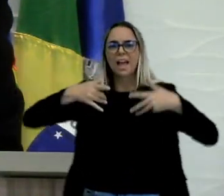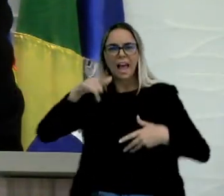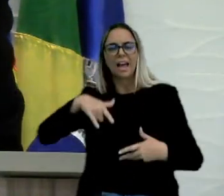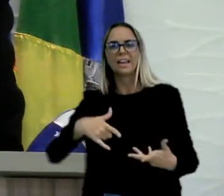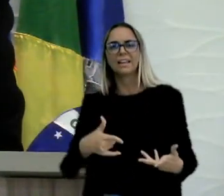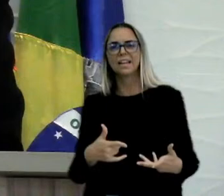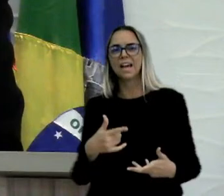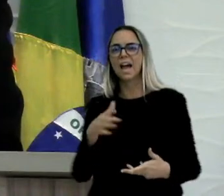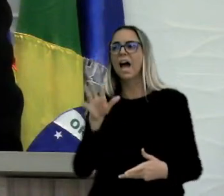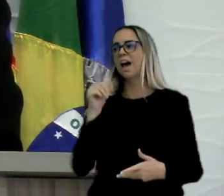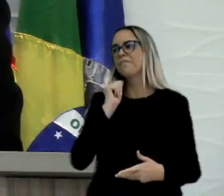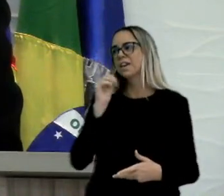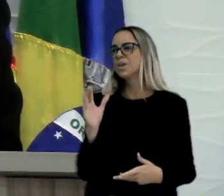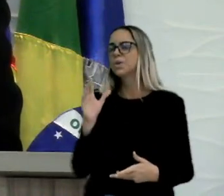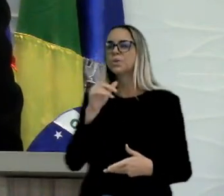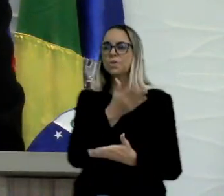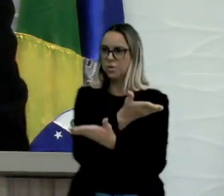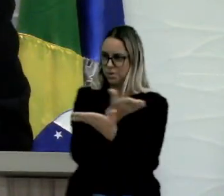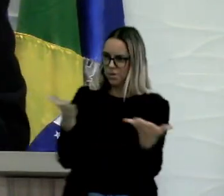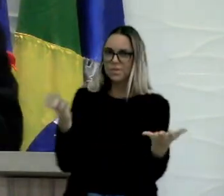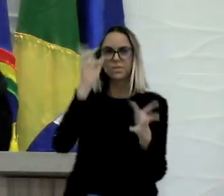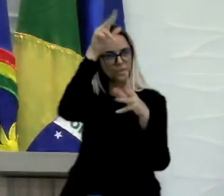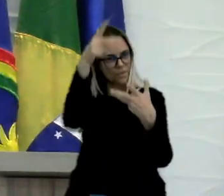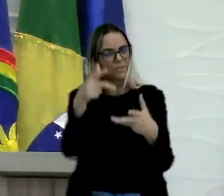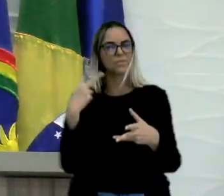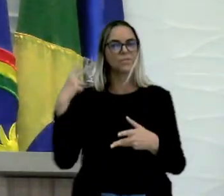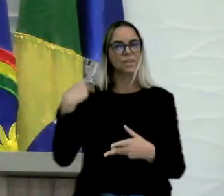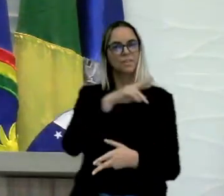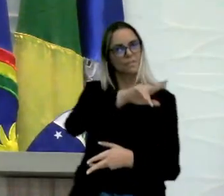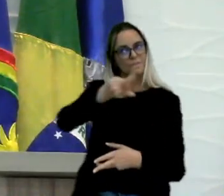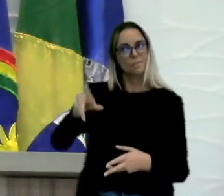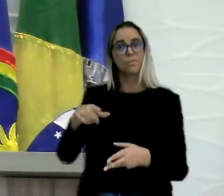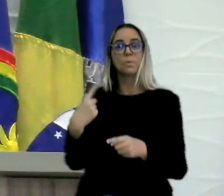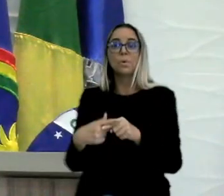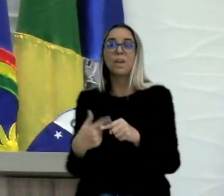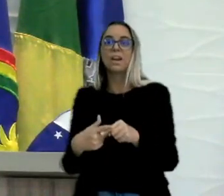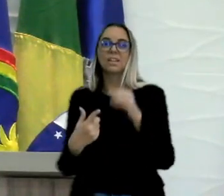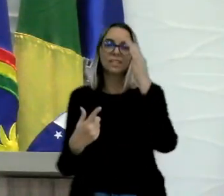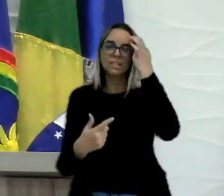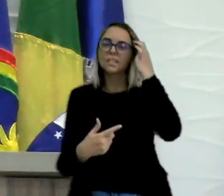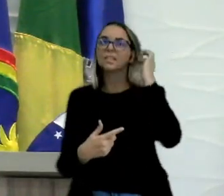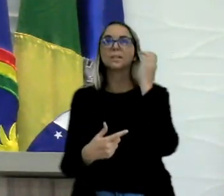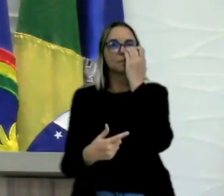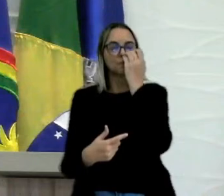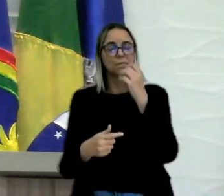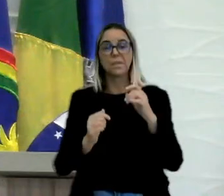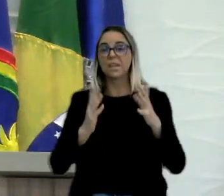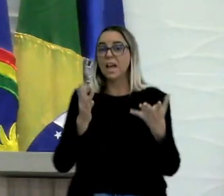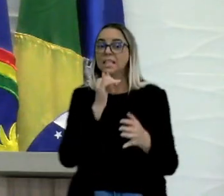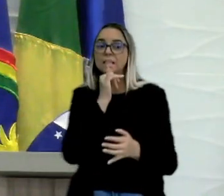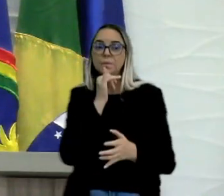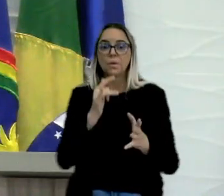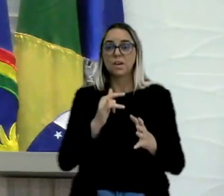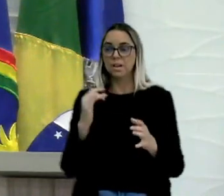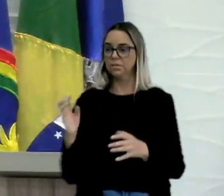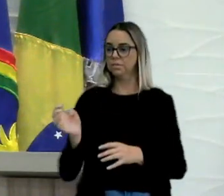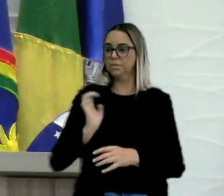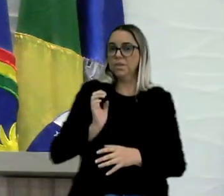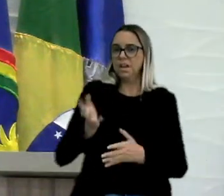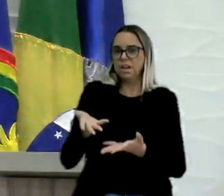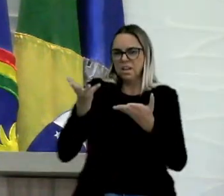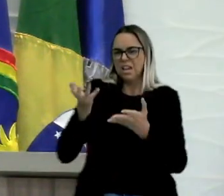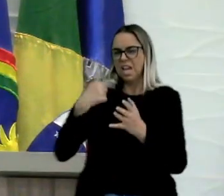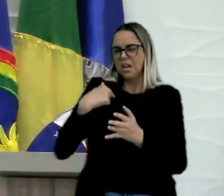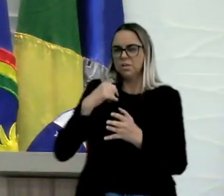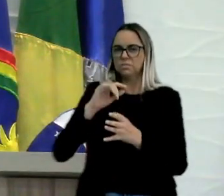avanildo e nos vereadores é ter derrubado um império Um Bilionário com 20 anos